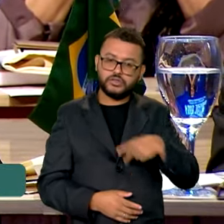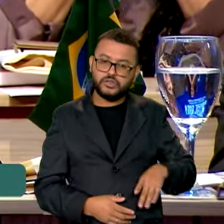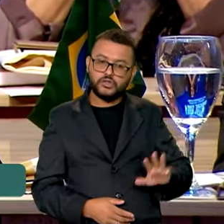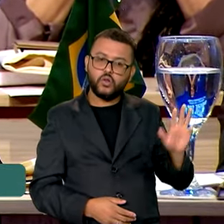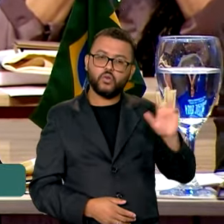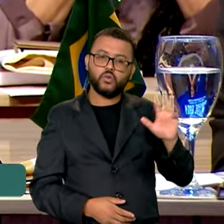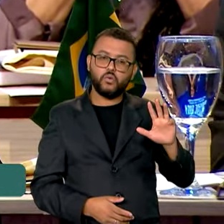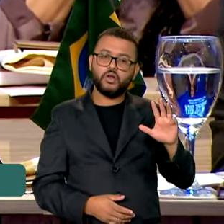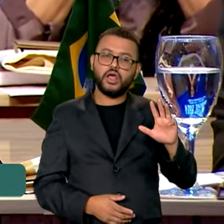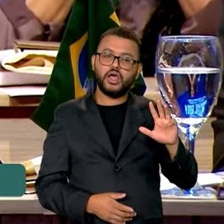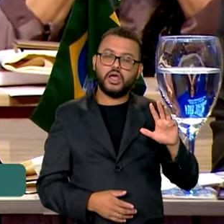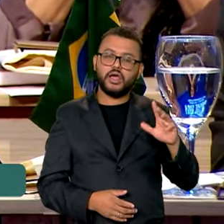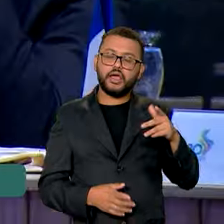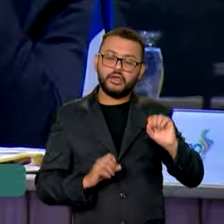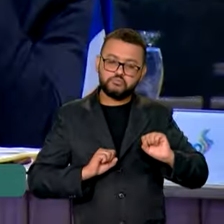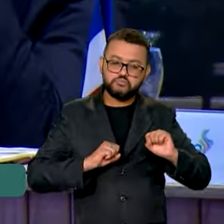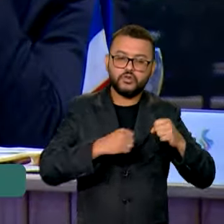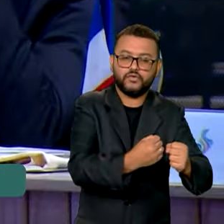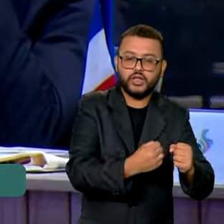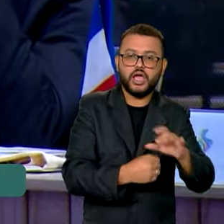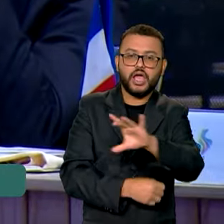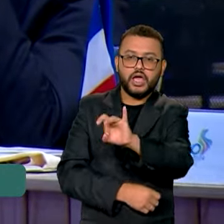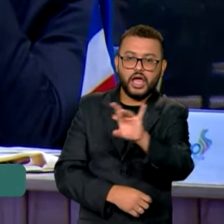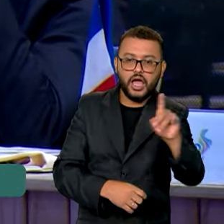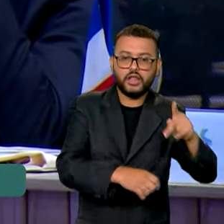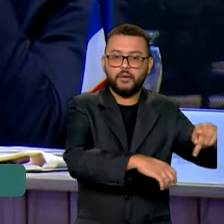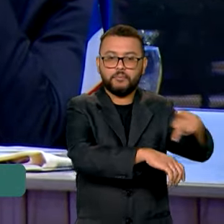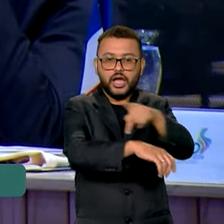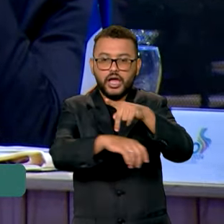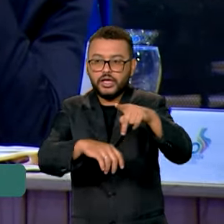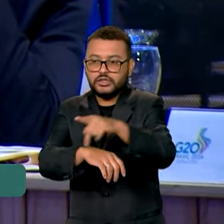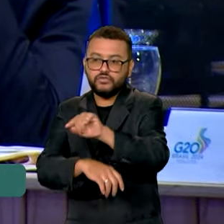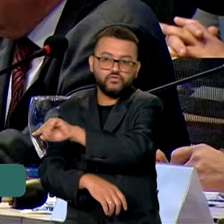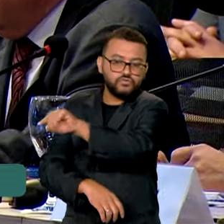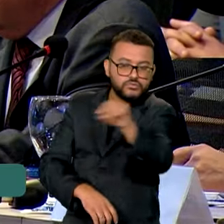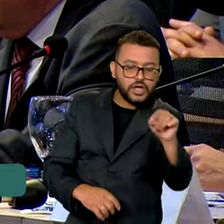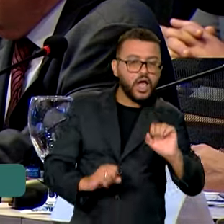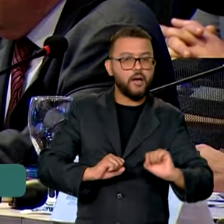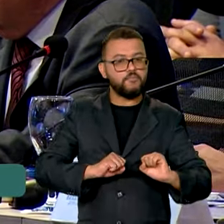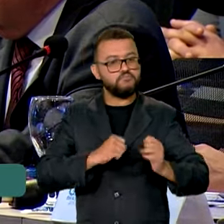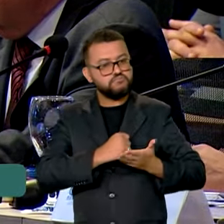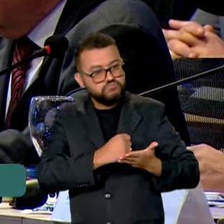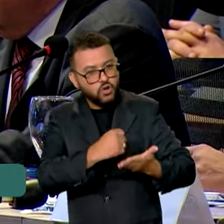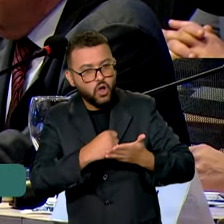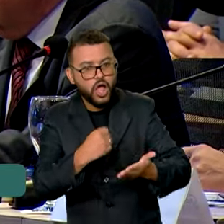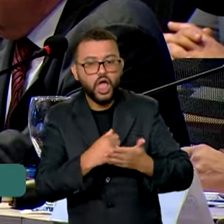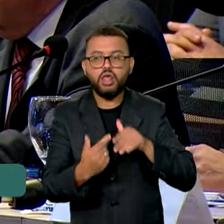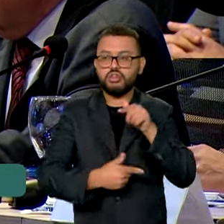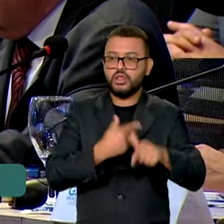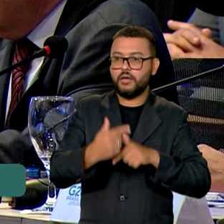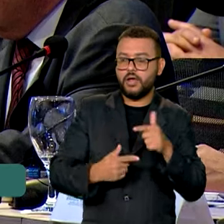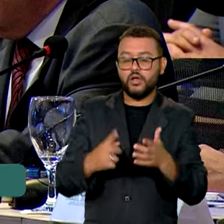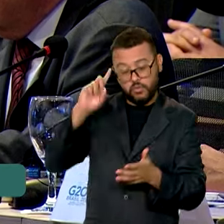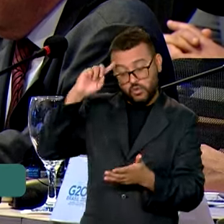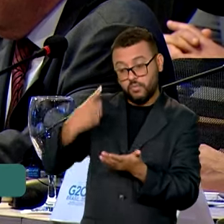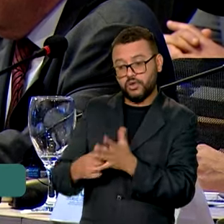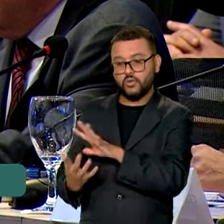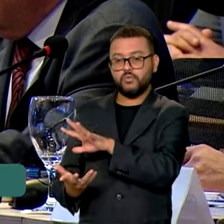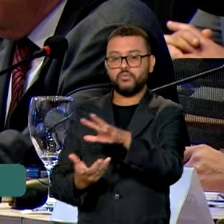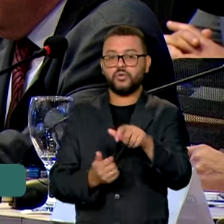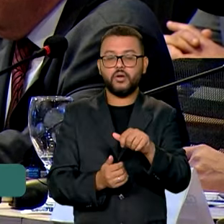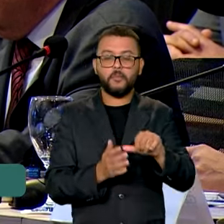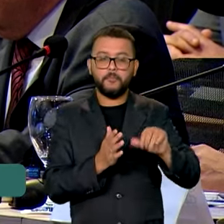a defender a importância de cada nação fazer sua parte e disse que a Aliança Global será